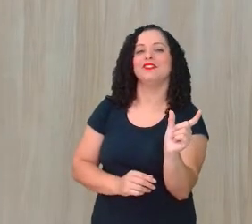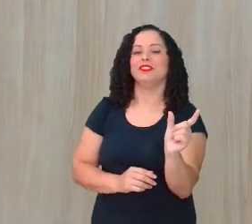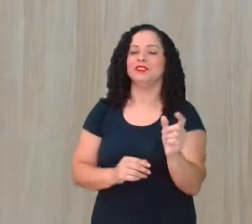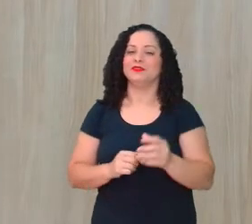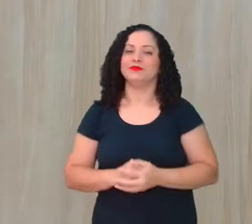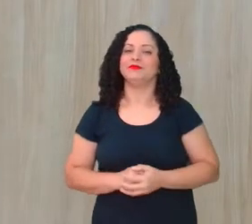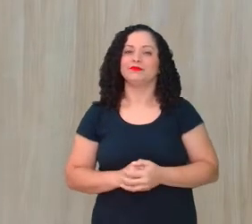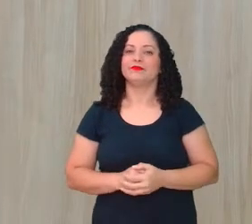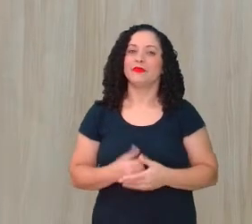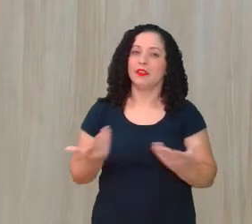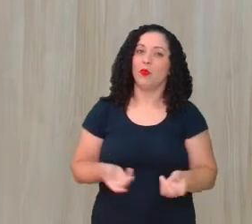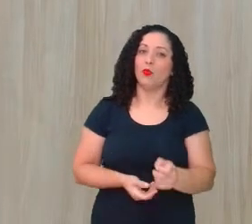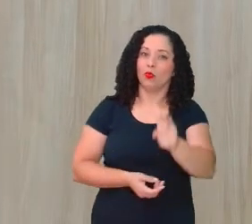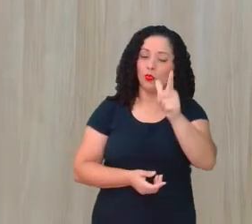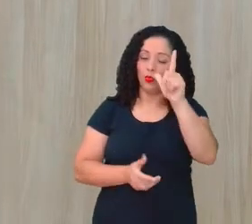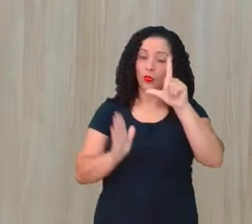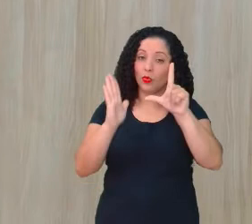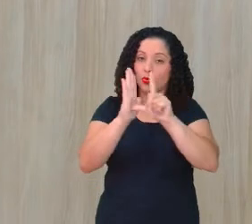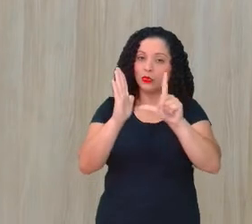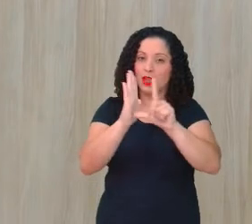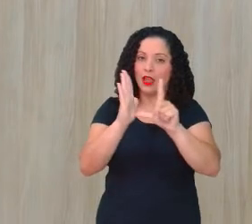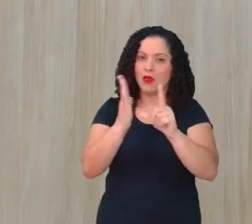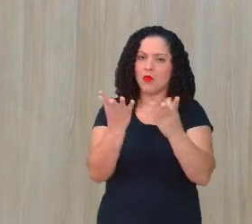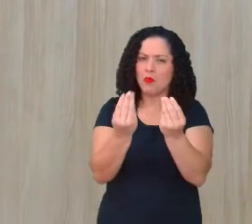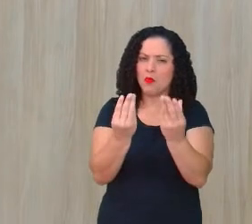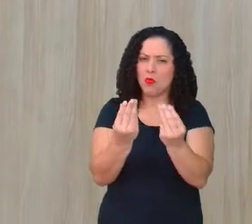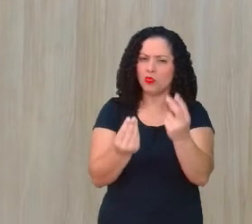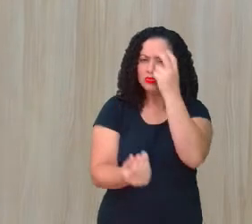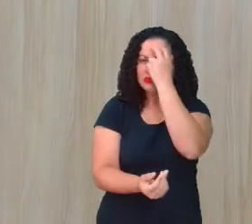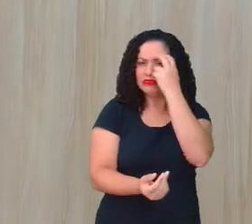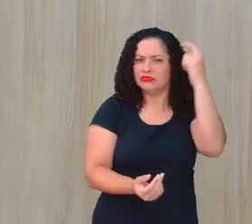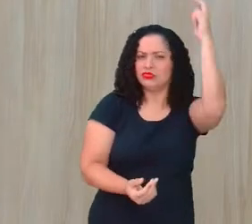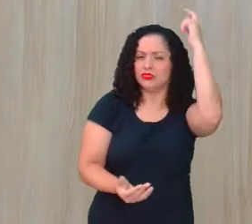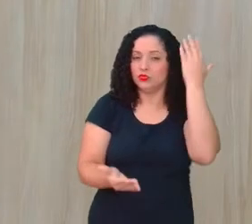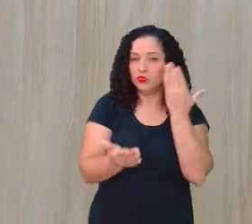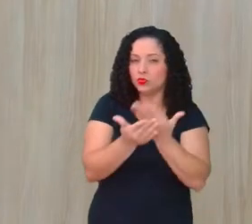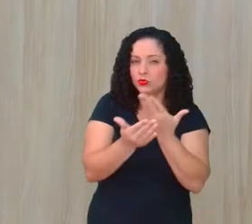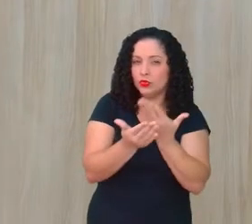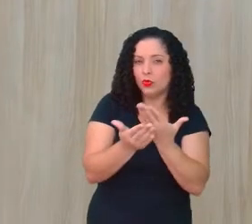camarada foi um estudioso, mas teve esse momento aí onde ele